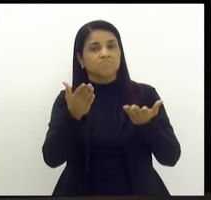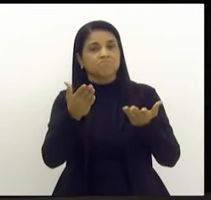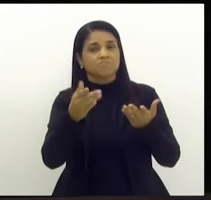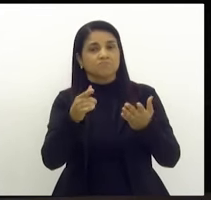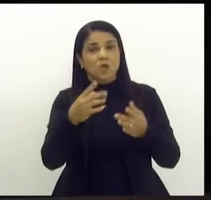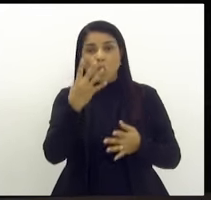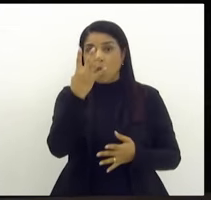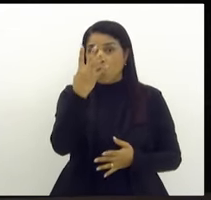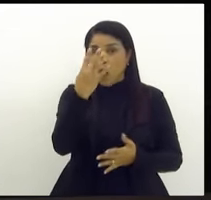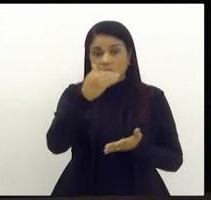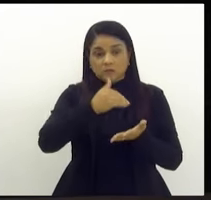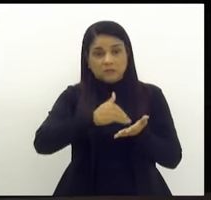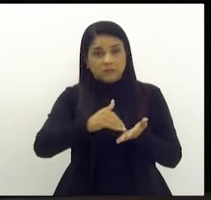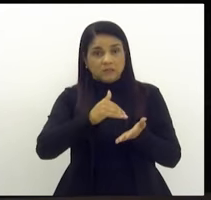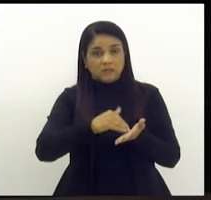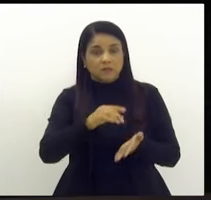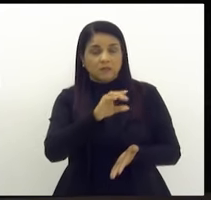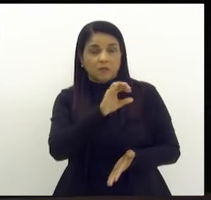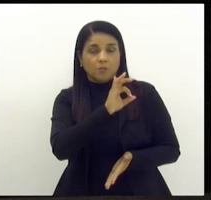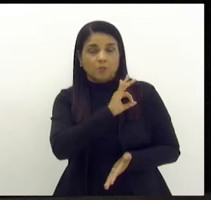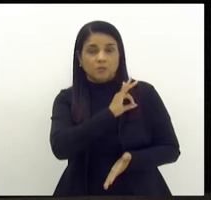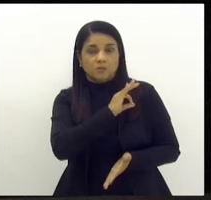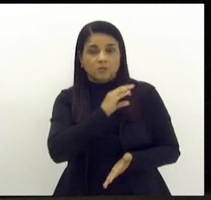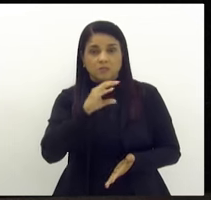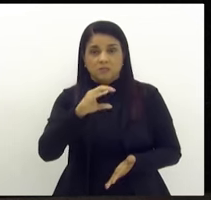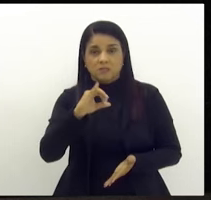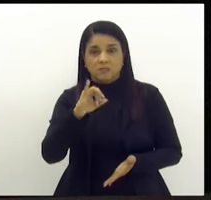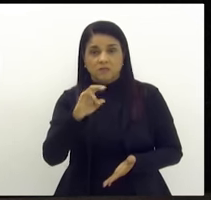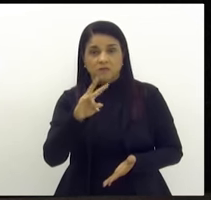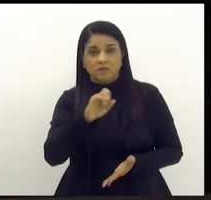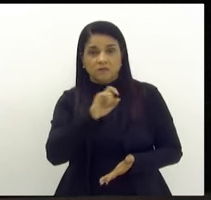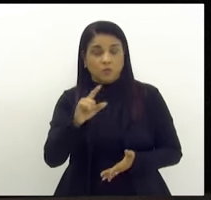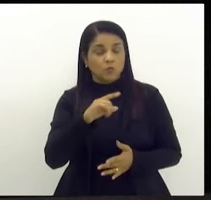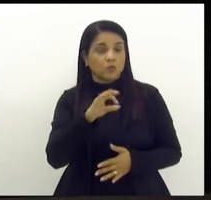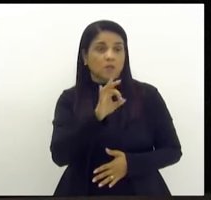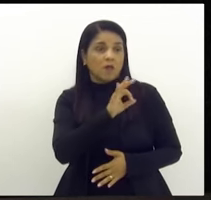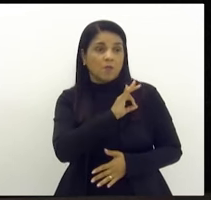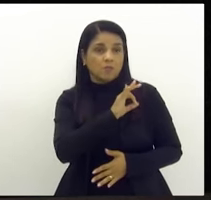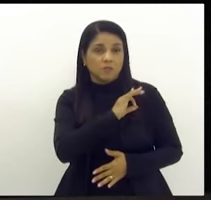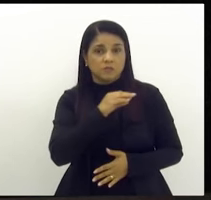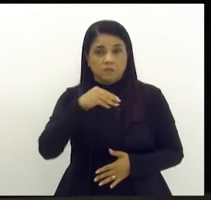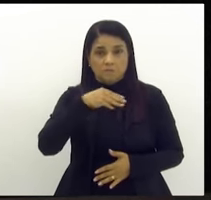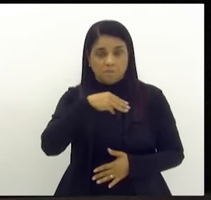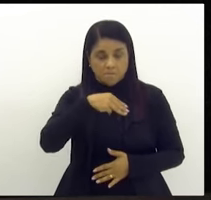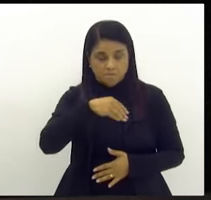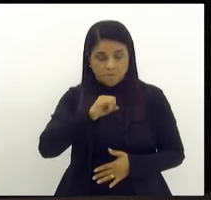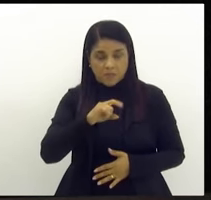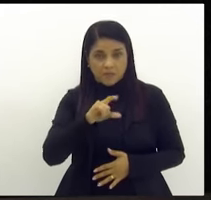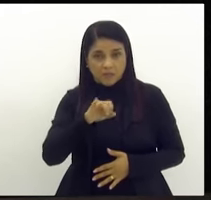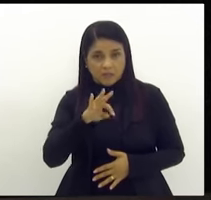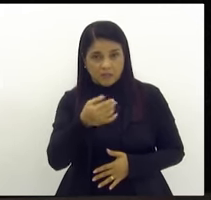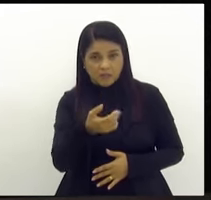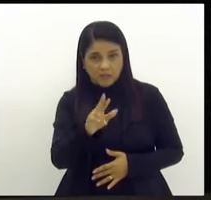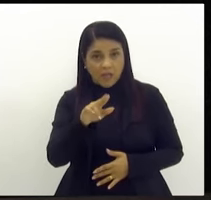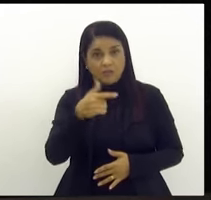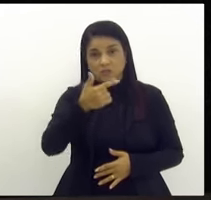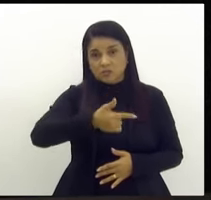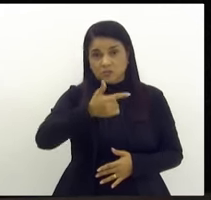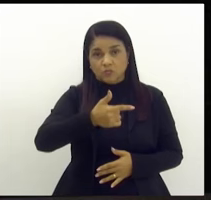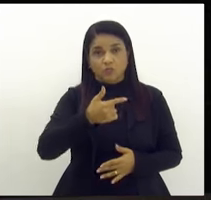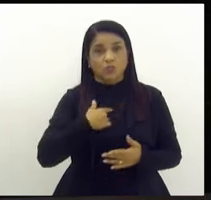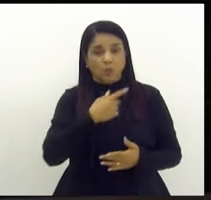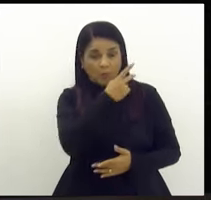é o quarto secretário da Polícia Civil da polícia militar é o segundo do o presidente do Rio